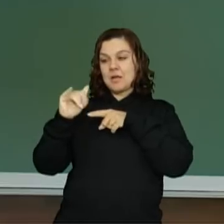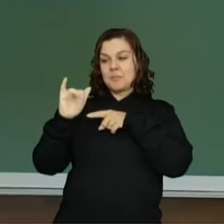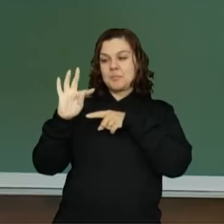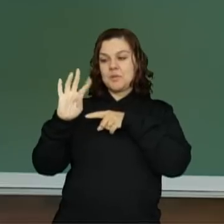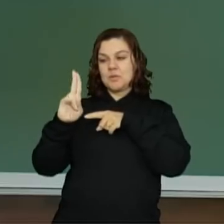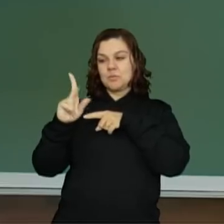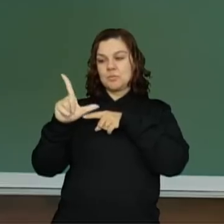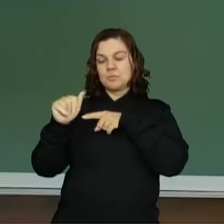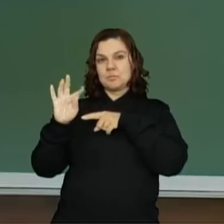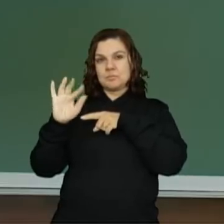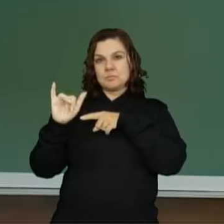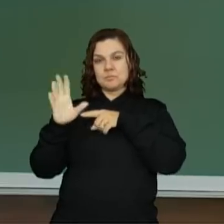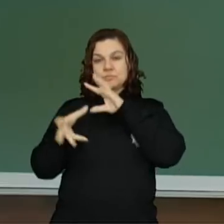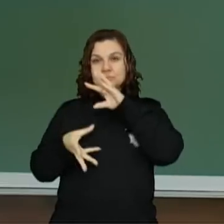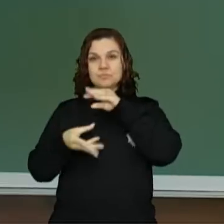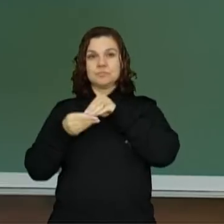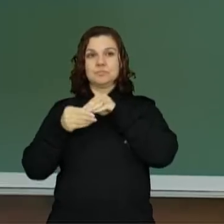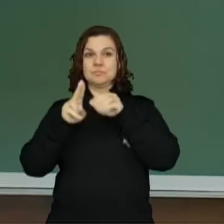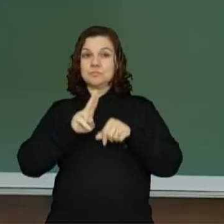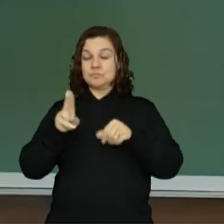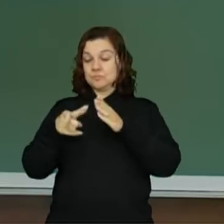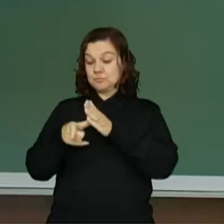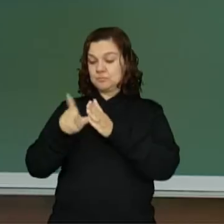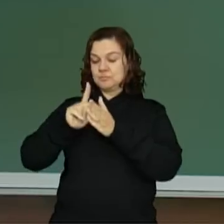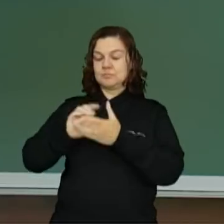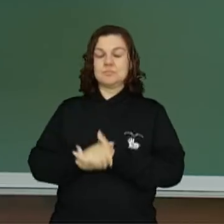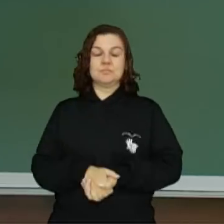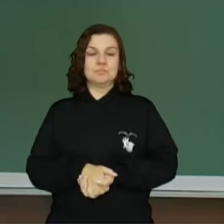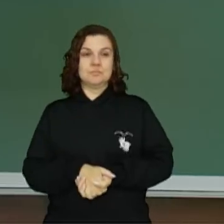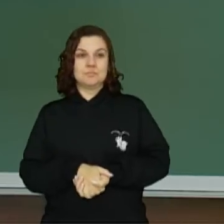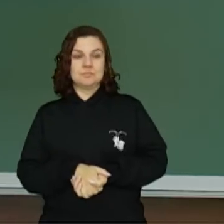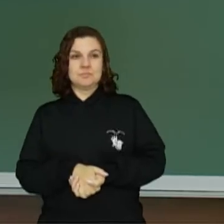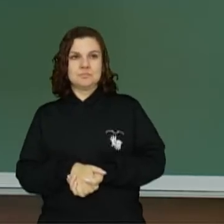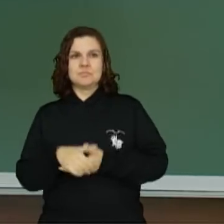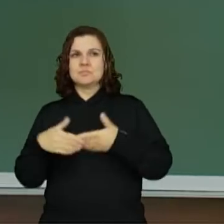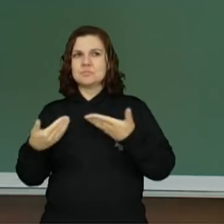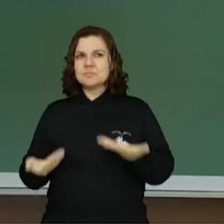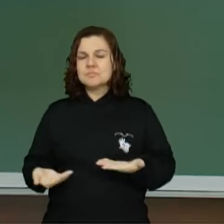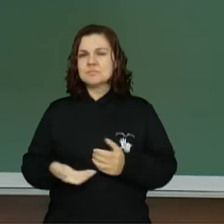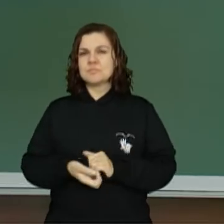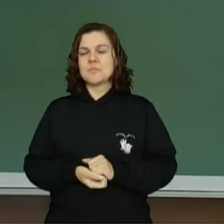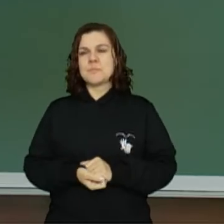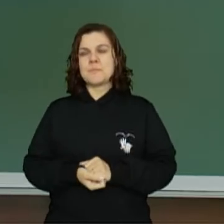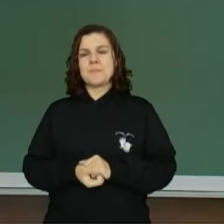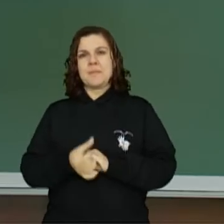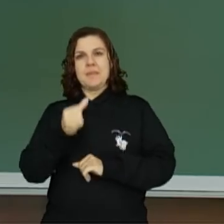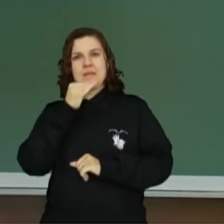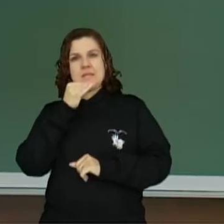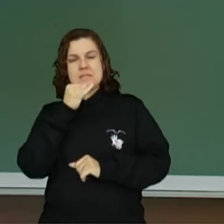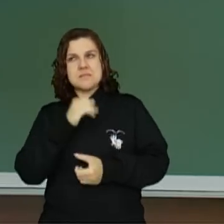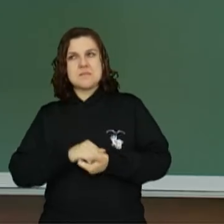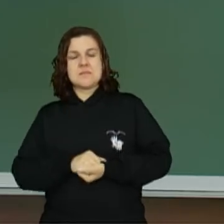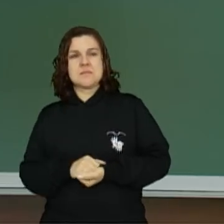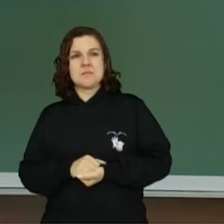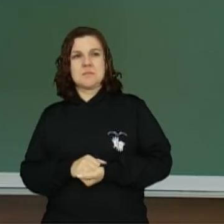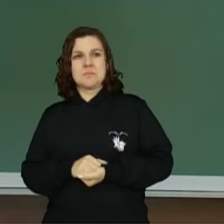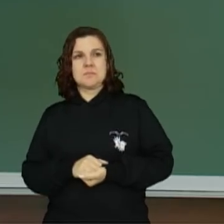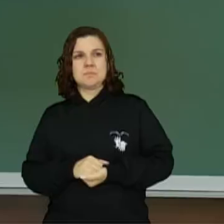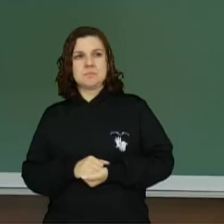Recapitulativo, resume o nome anterior. Como é isso? Eu vou dizer assim,